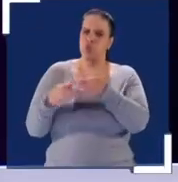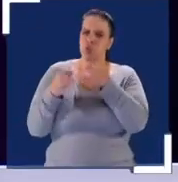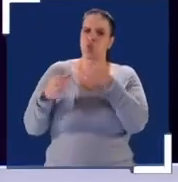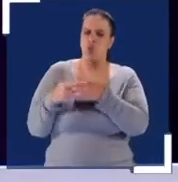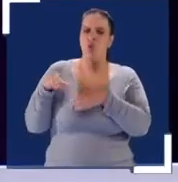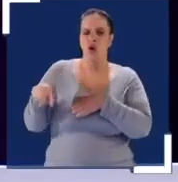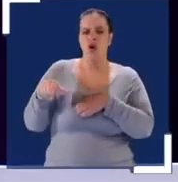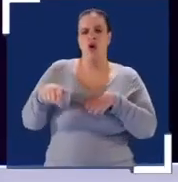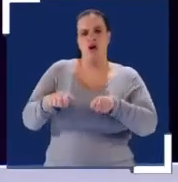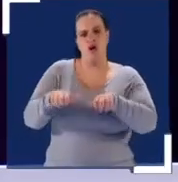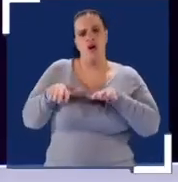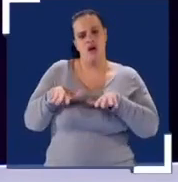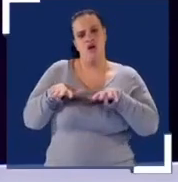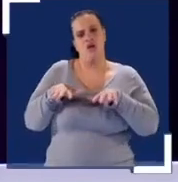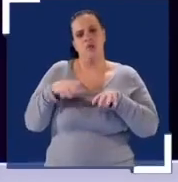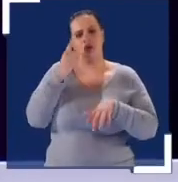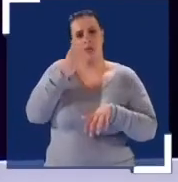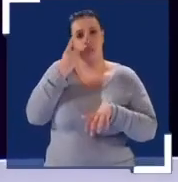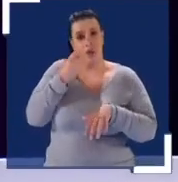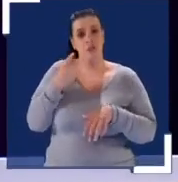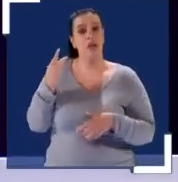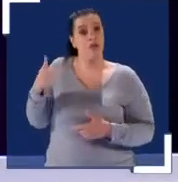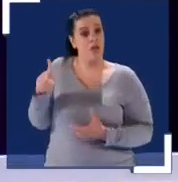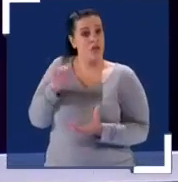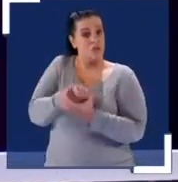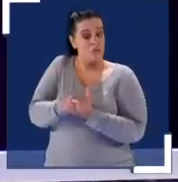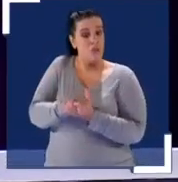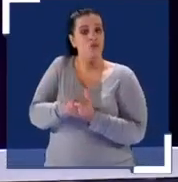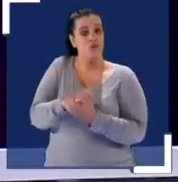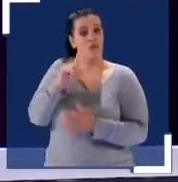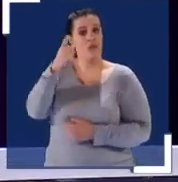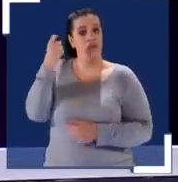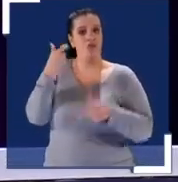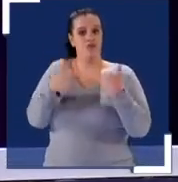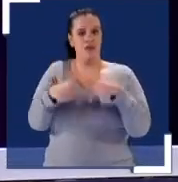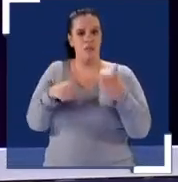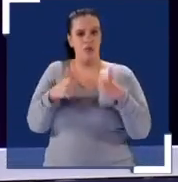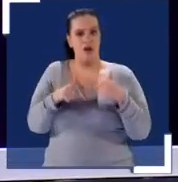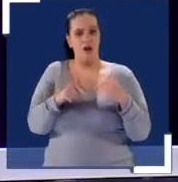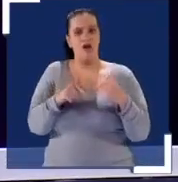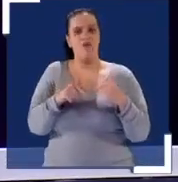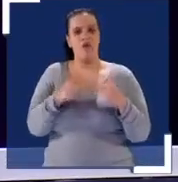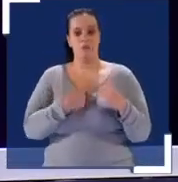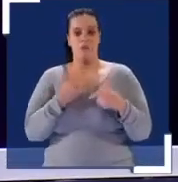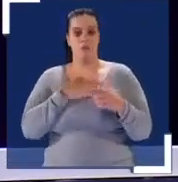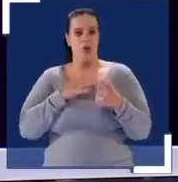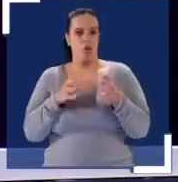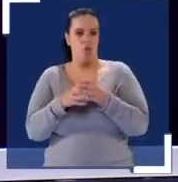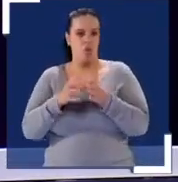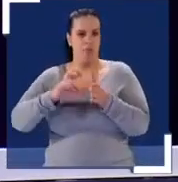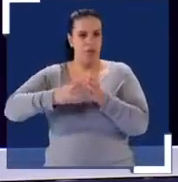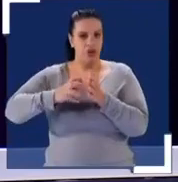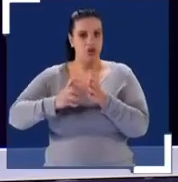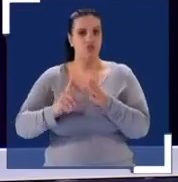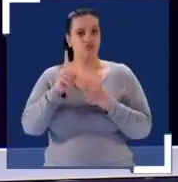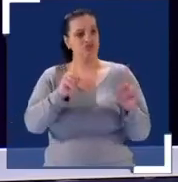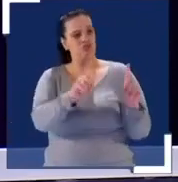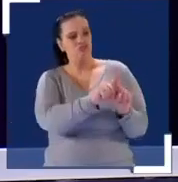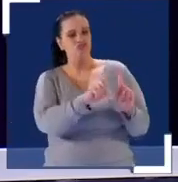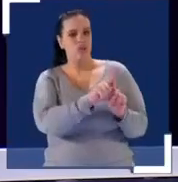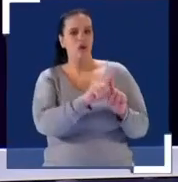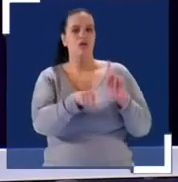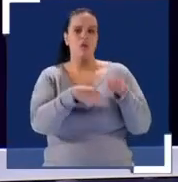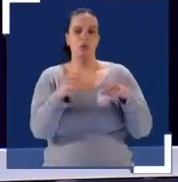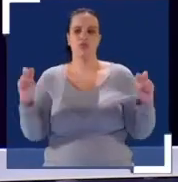Câmara dos Deputados. A esposa dele trabalhava para um parlamentar que eu liderava, do meu partido, e depois eles se